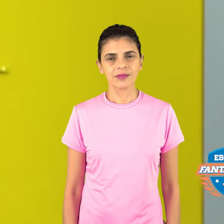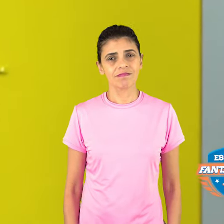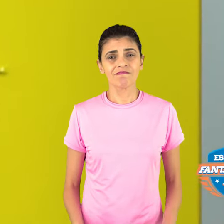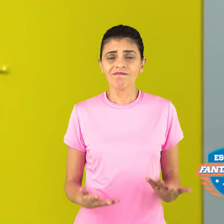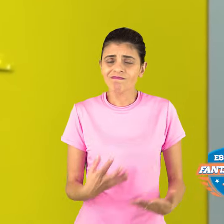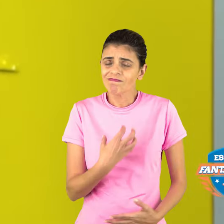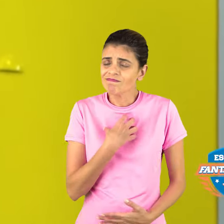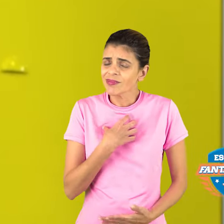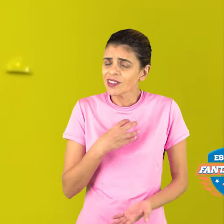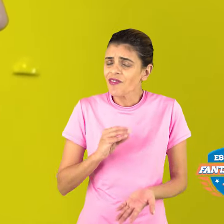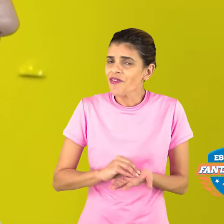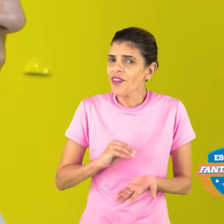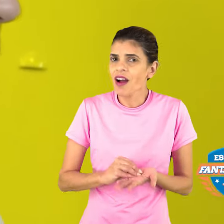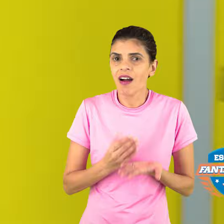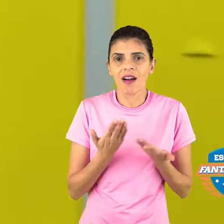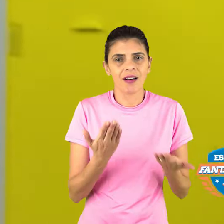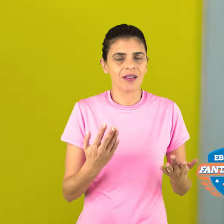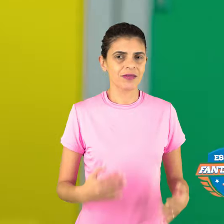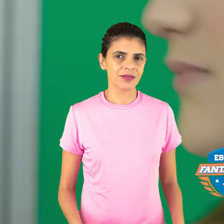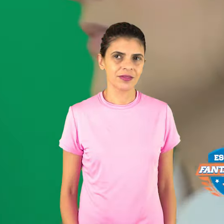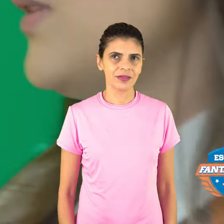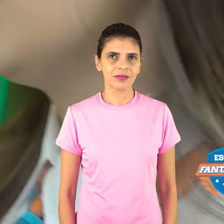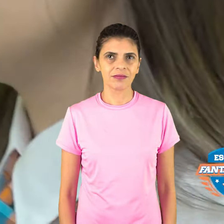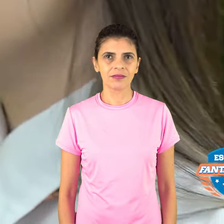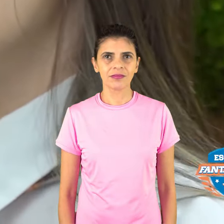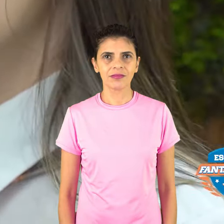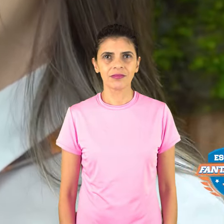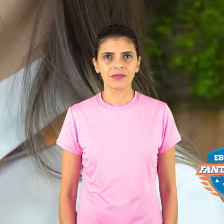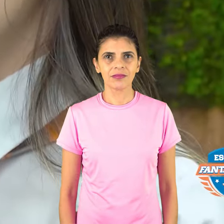Eu vou sentir muito a sua falta, Camila.